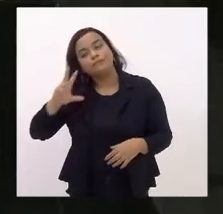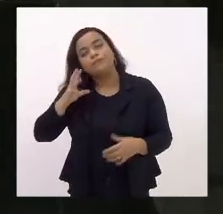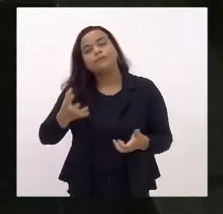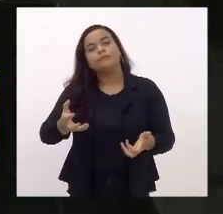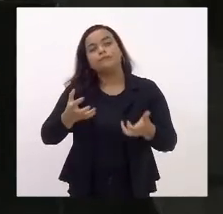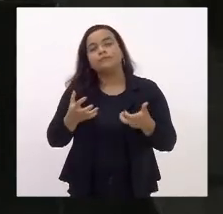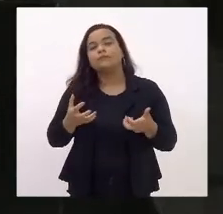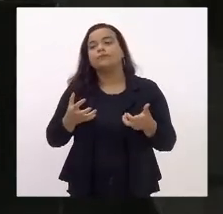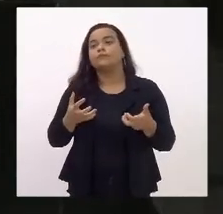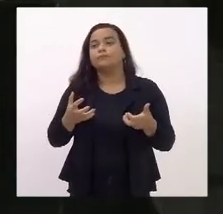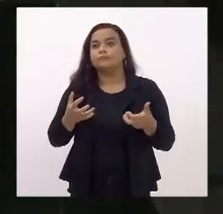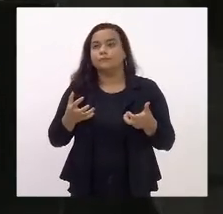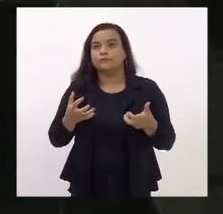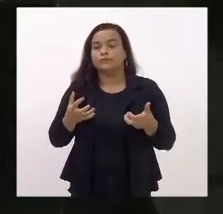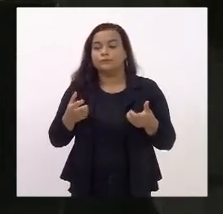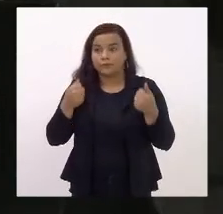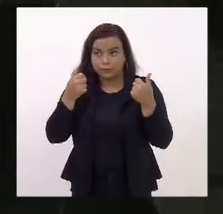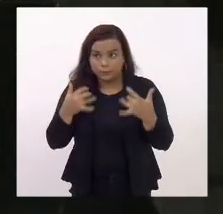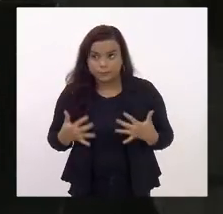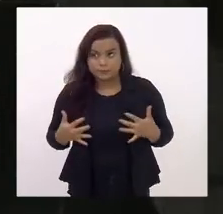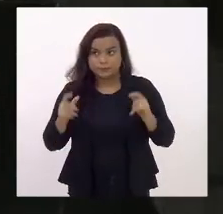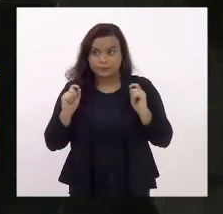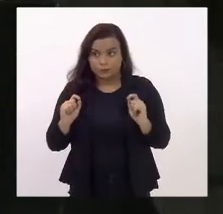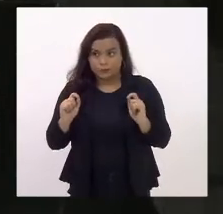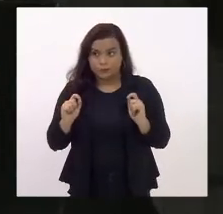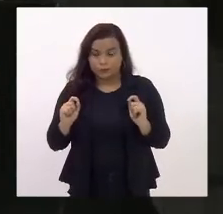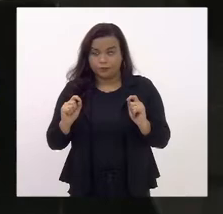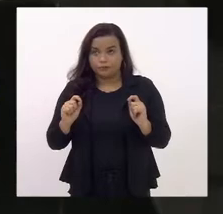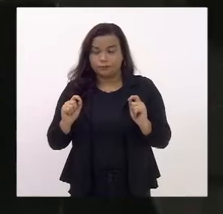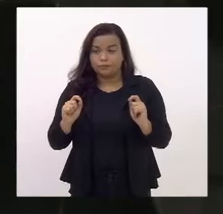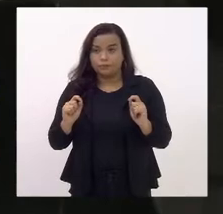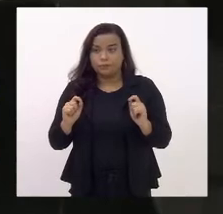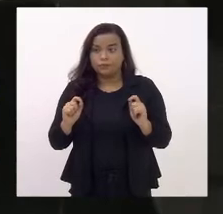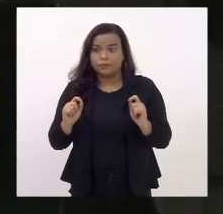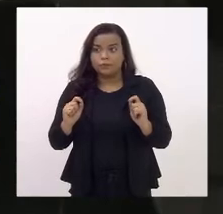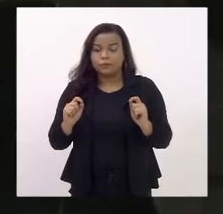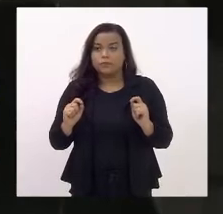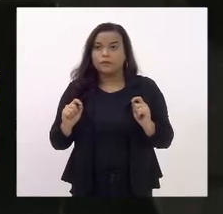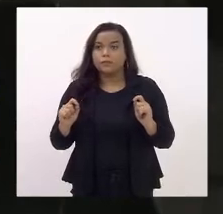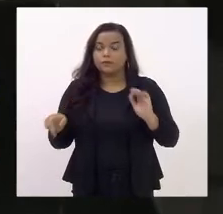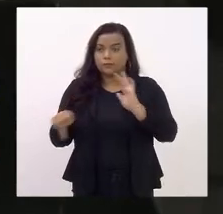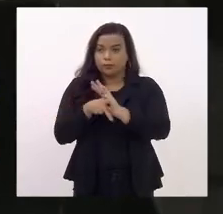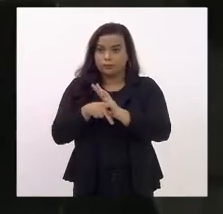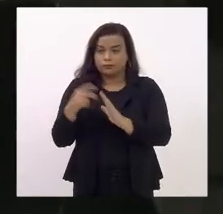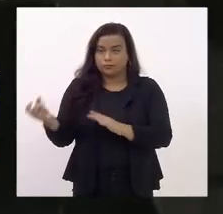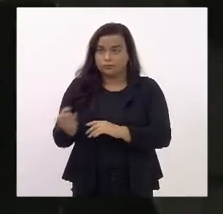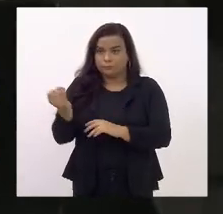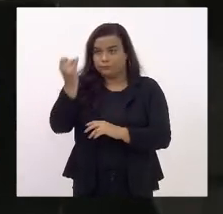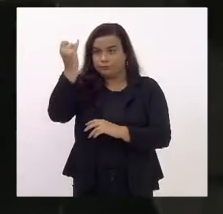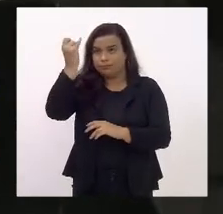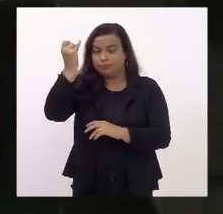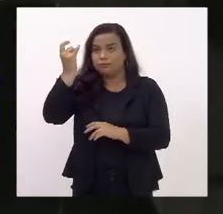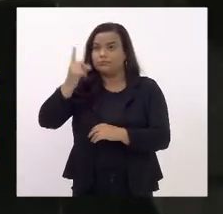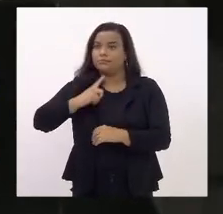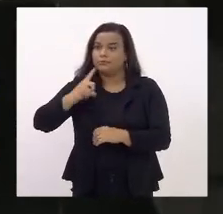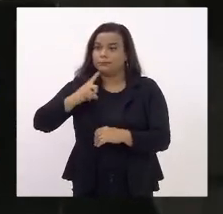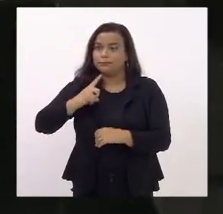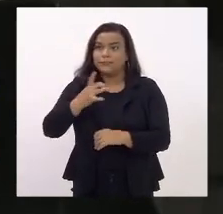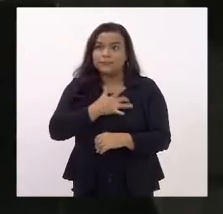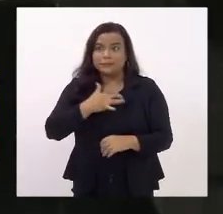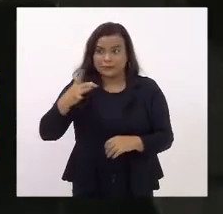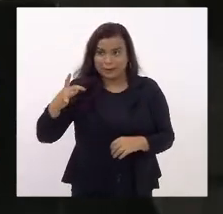evidentemente, ressaltar o principal patrimônio da saúde pública no